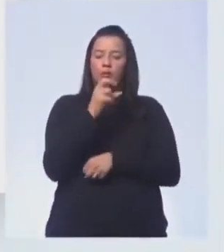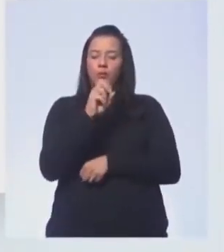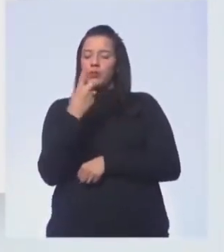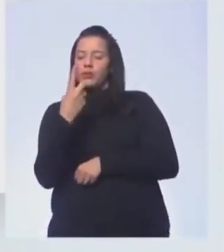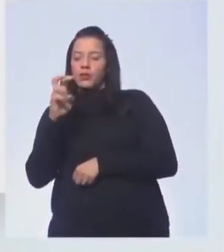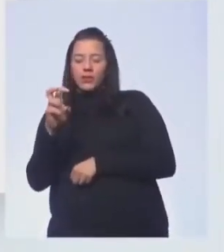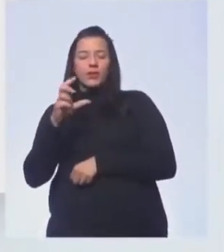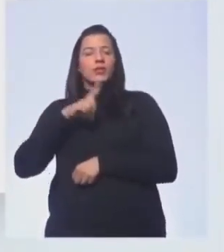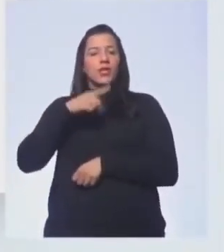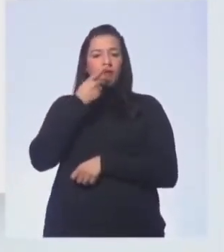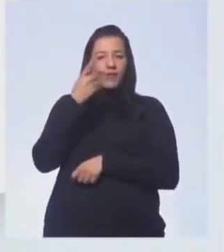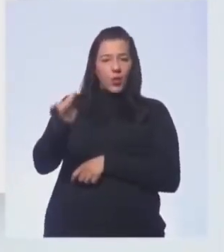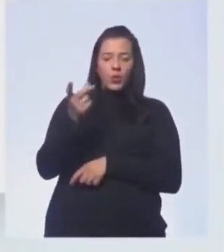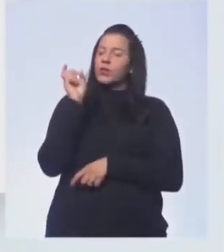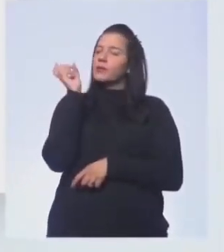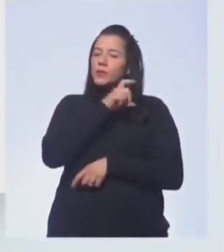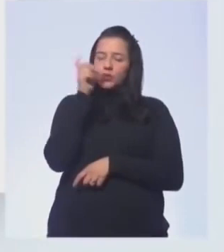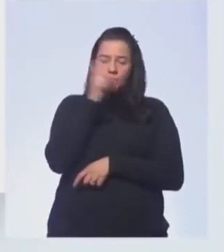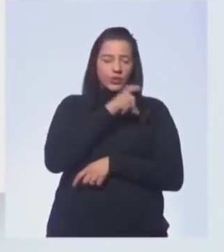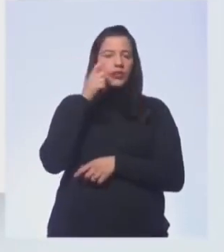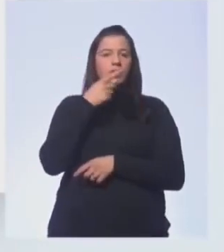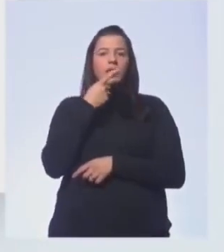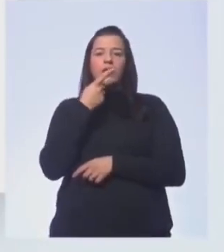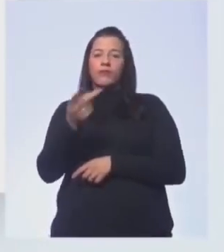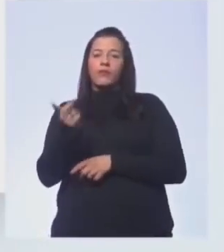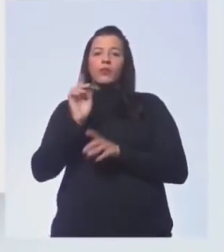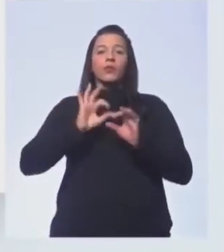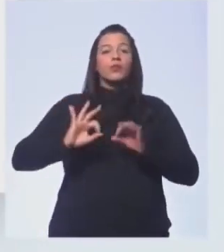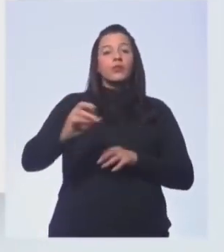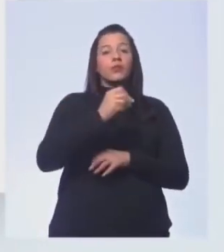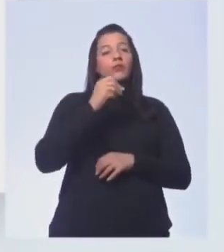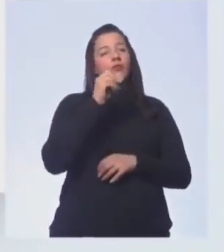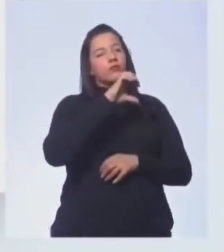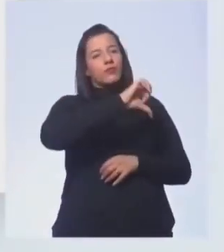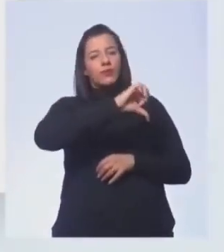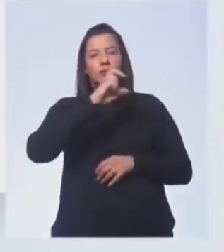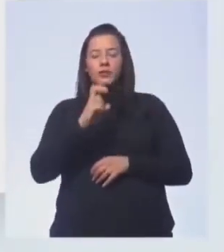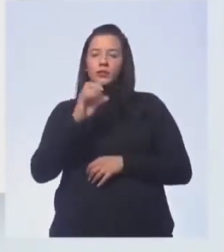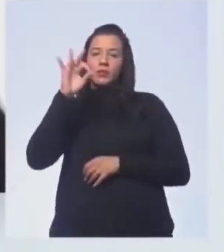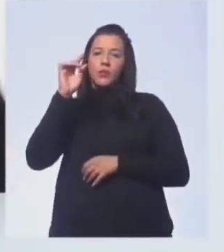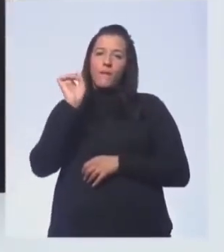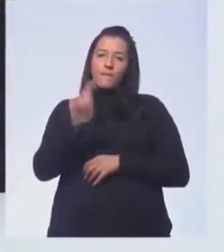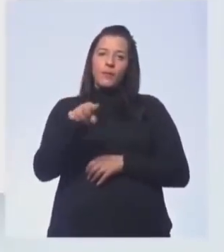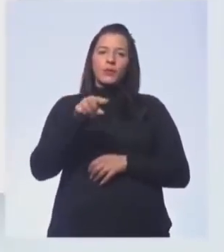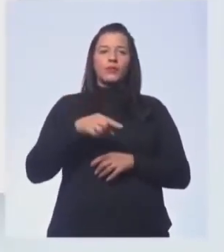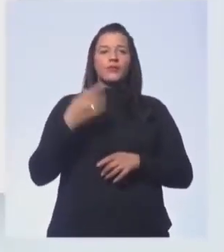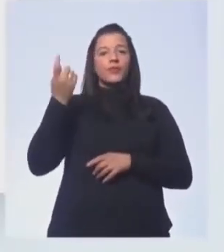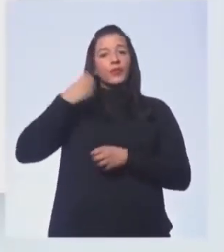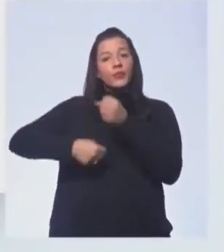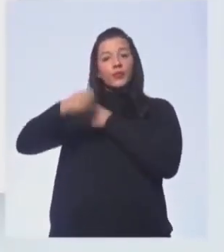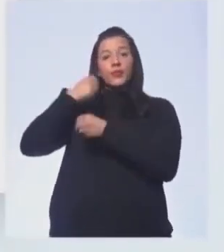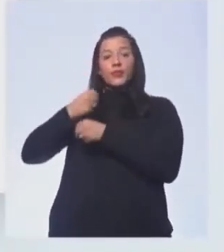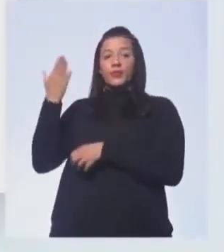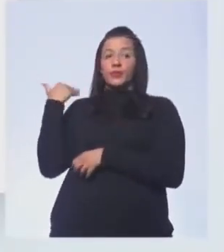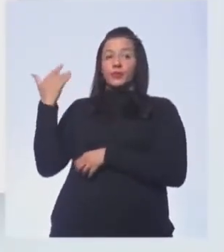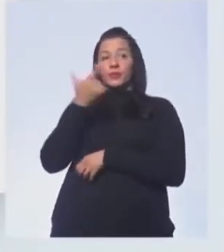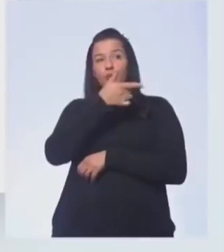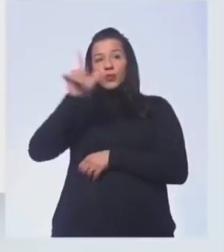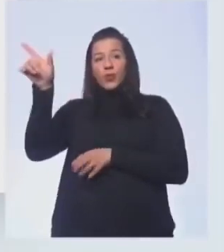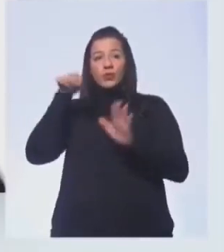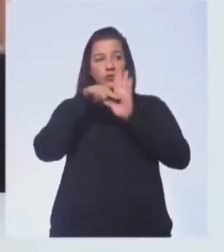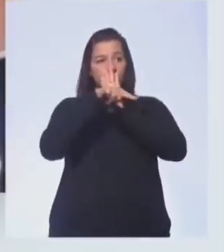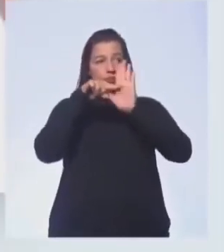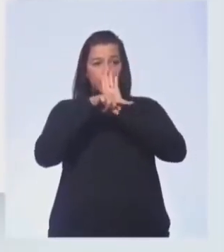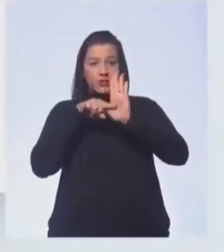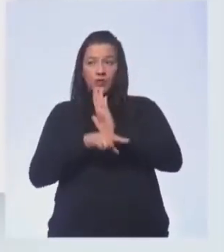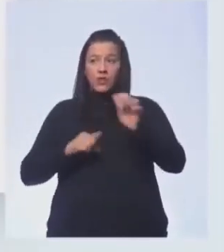afirmação após o acompanhamento e a análise de 95 mil crianças. No ano passado, outra pesquisa